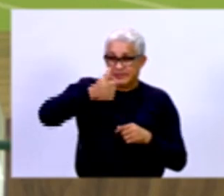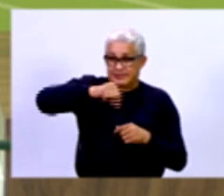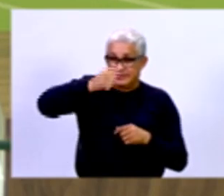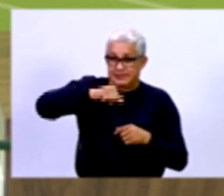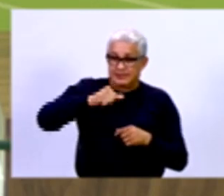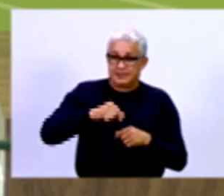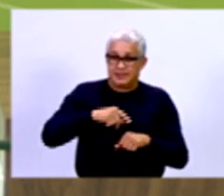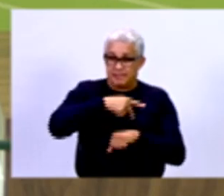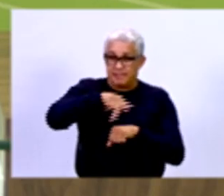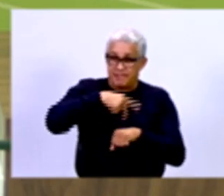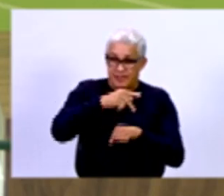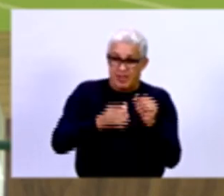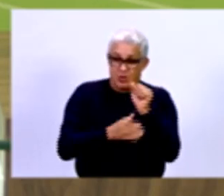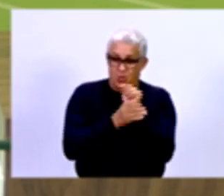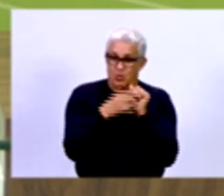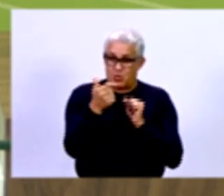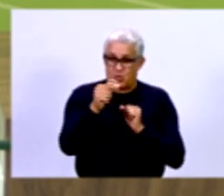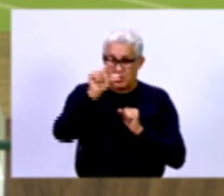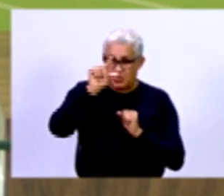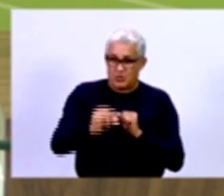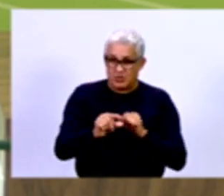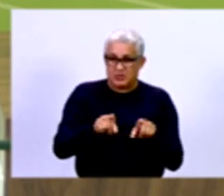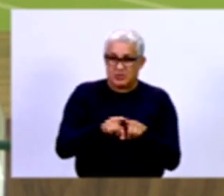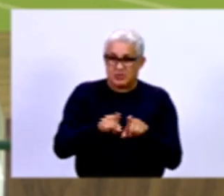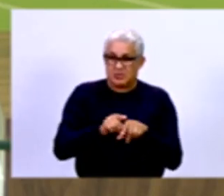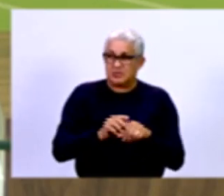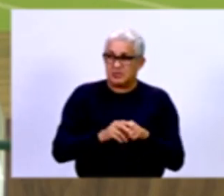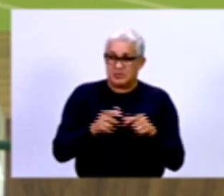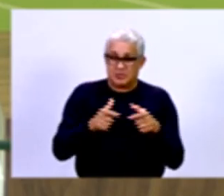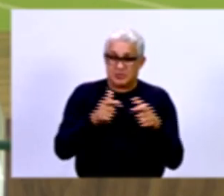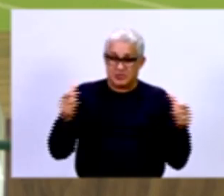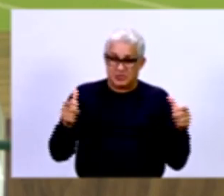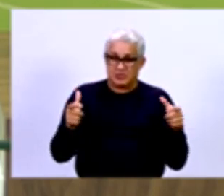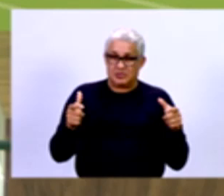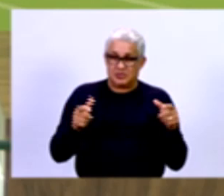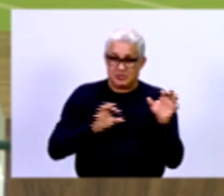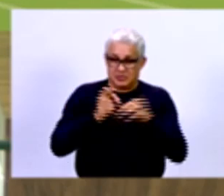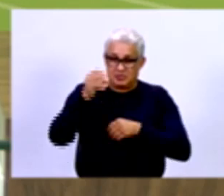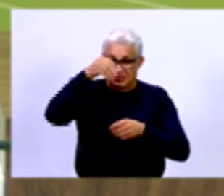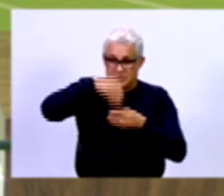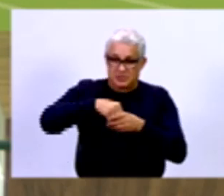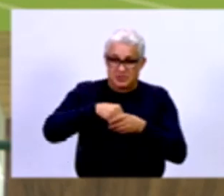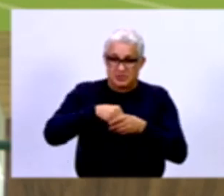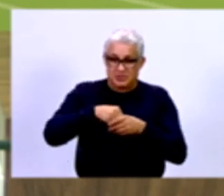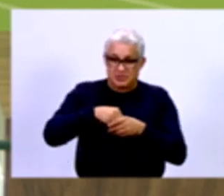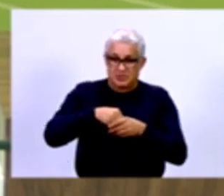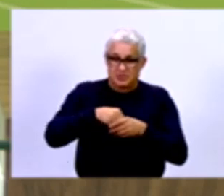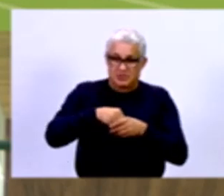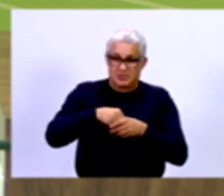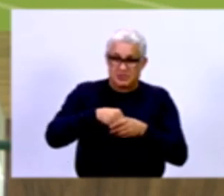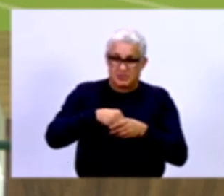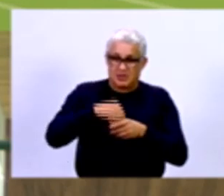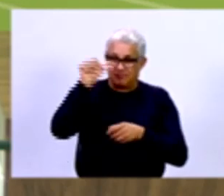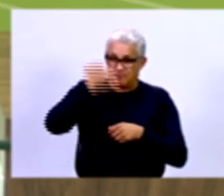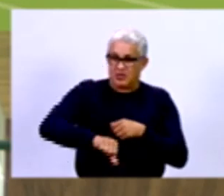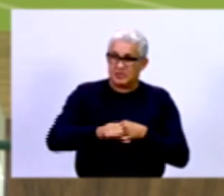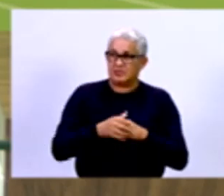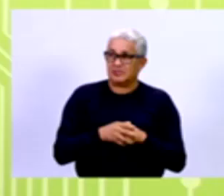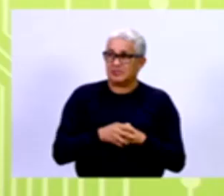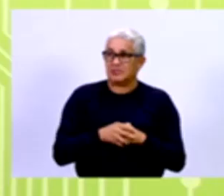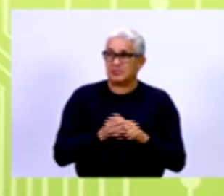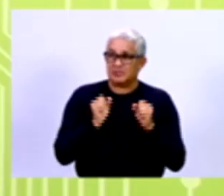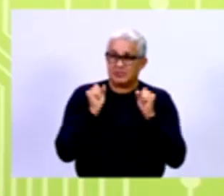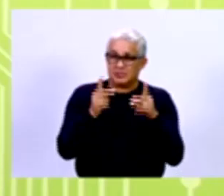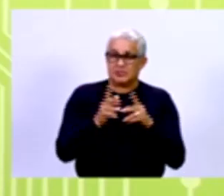país um pouco menos seguro. Eles estão considerando que o nosso potencial de crescimento e organização interna está um pouco mais deteriorado.